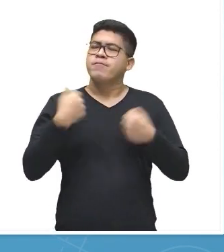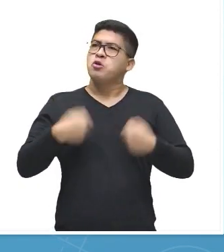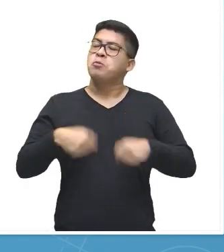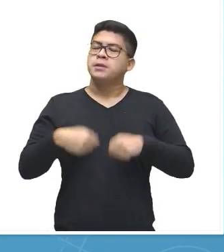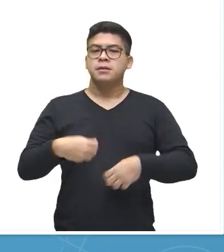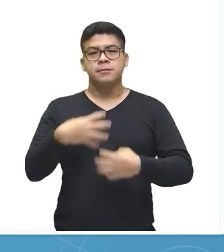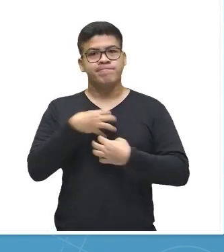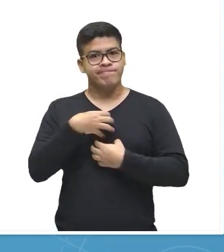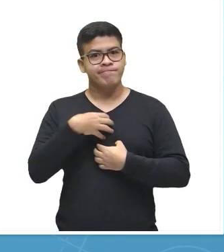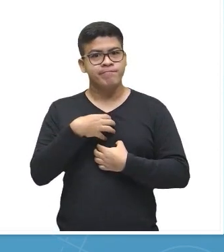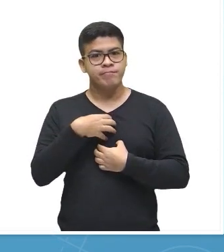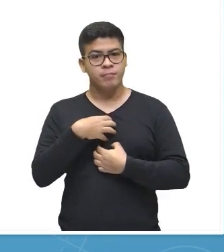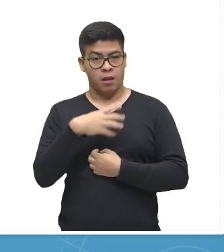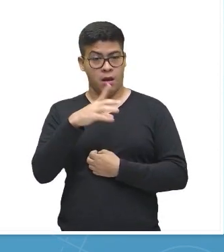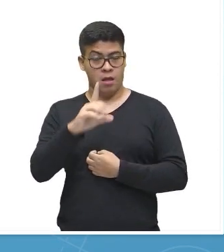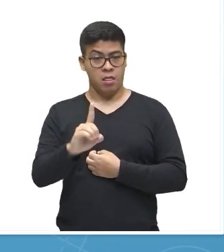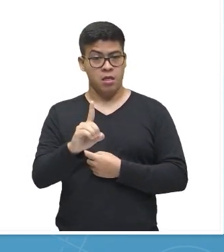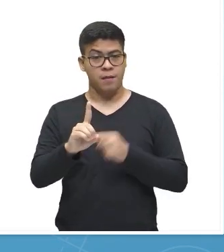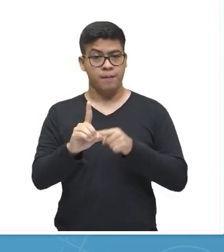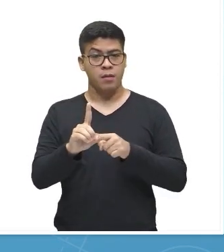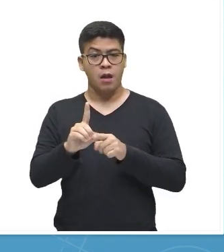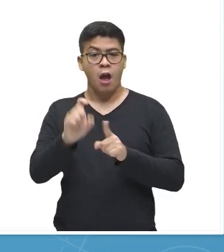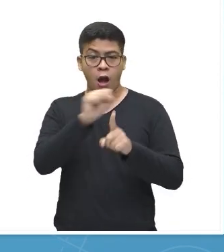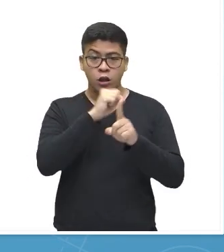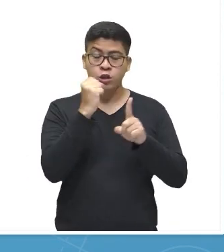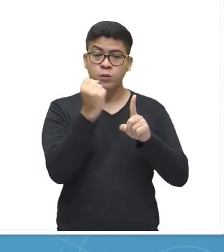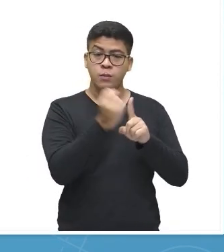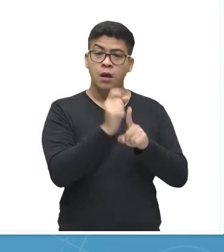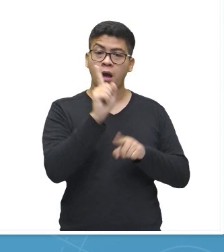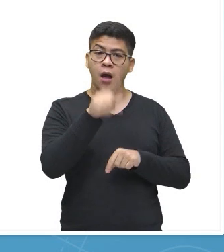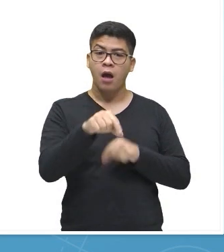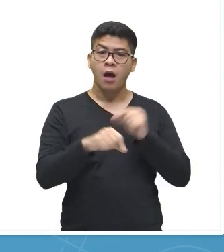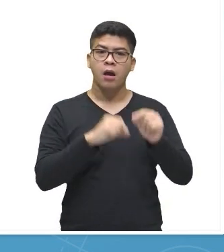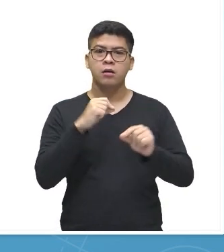dimensão social refere-se à nossa vida em